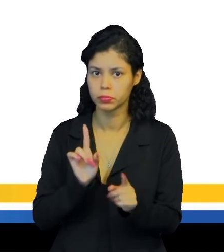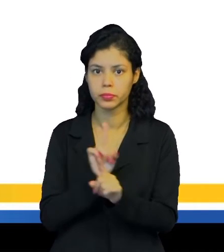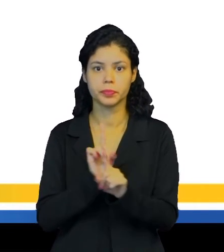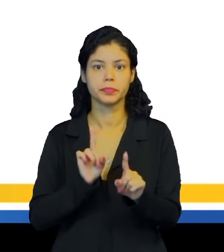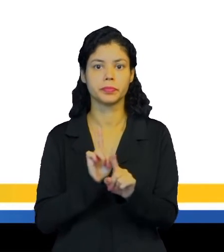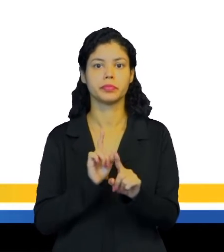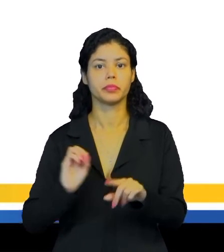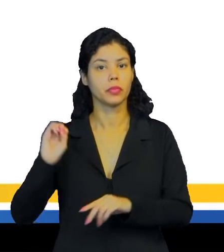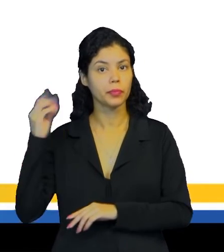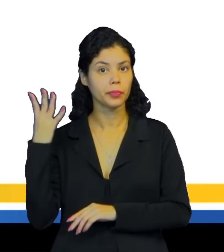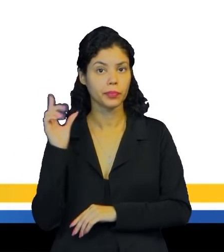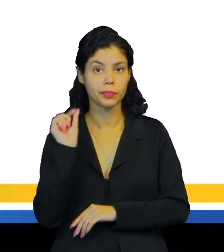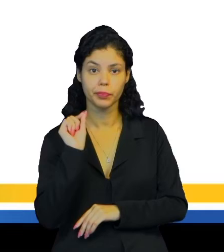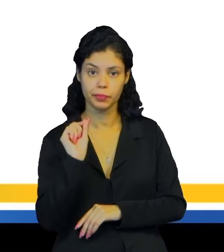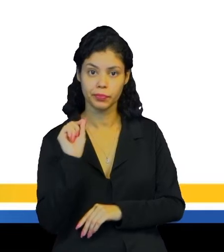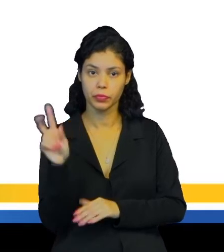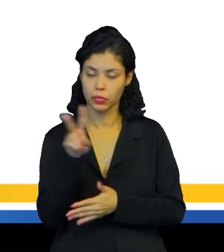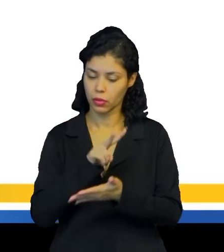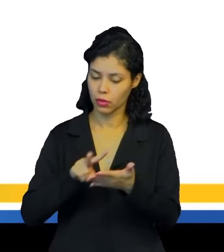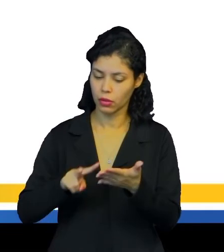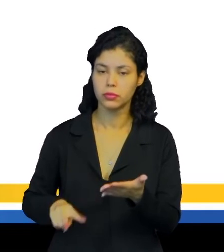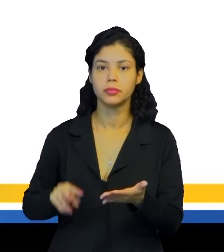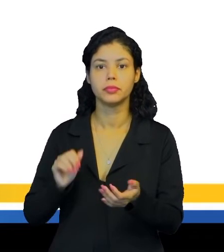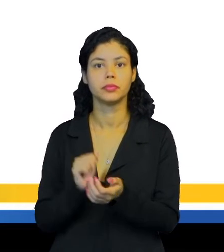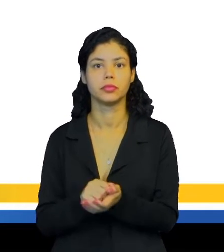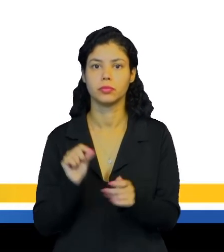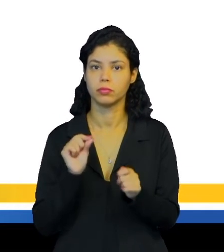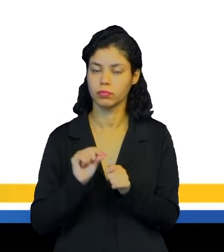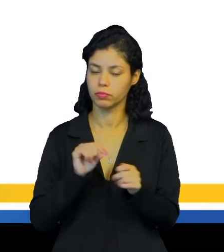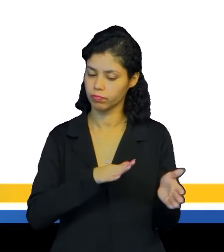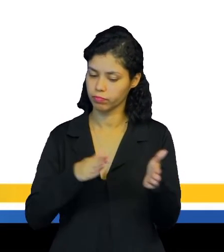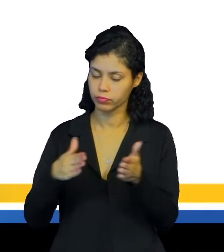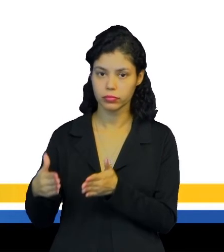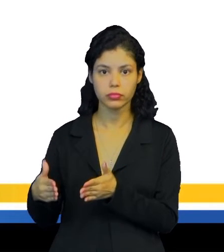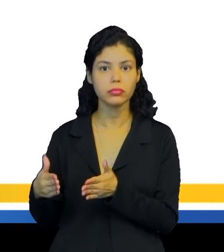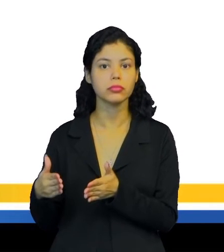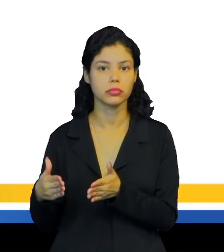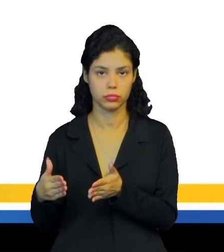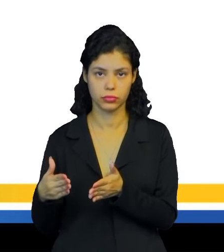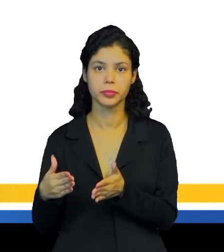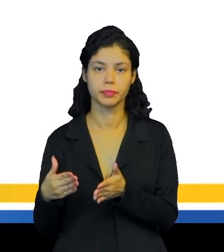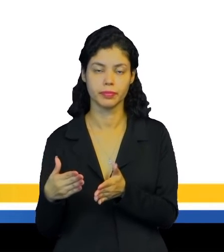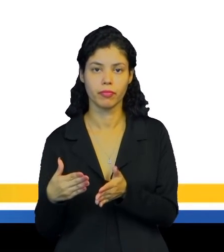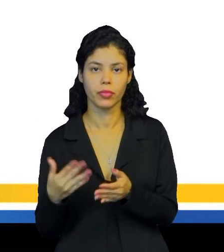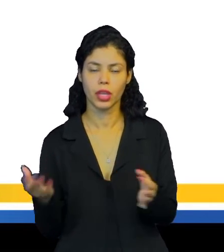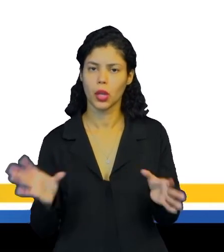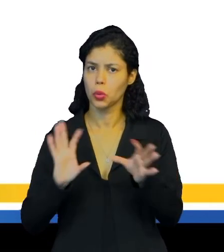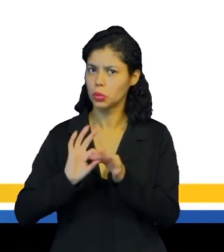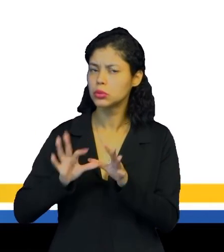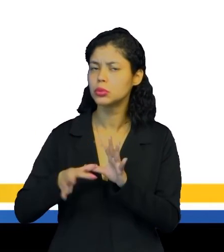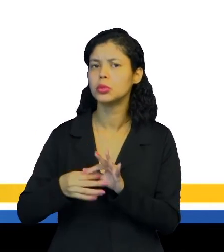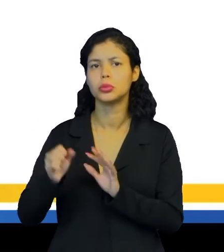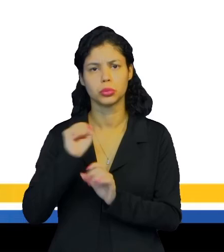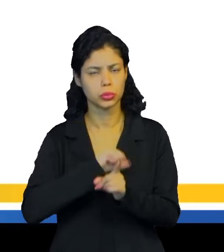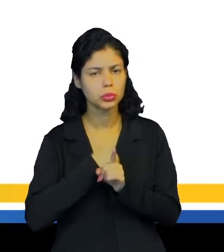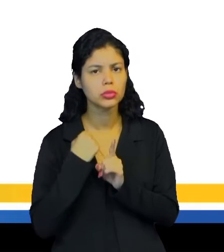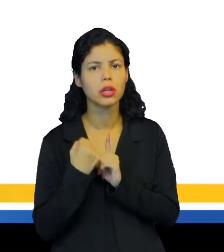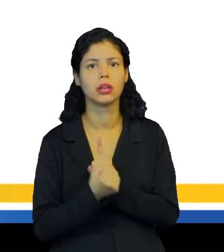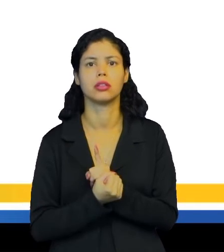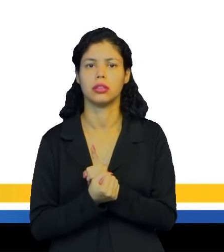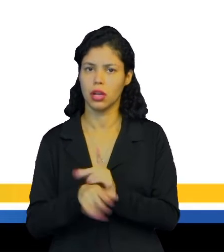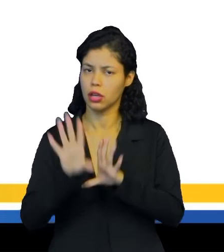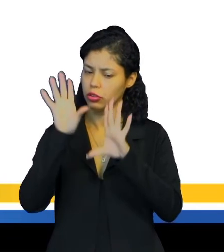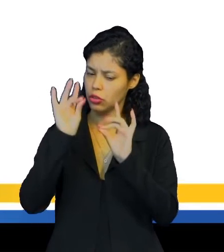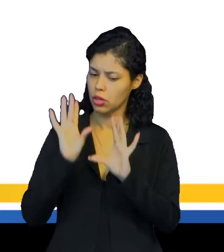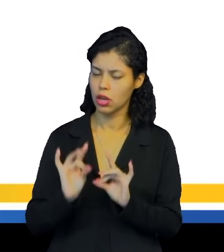né? Então nesse caso aí nós temos uma leitura que não faz parte aí do contexto social, né, de